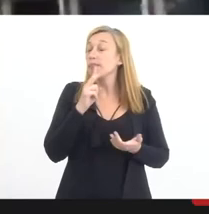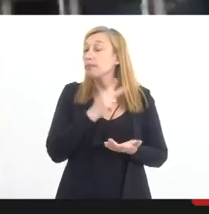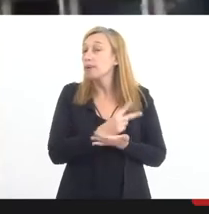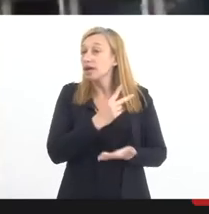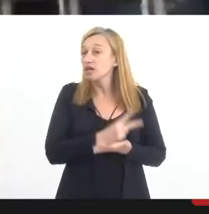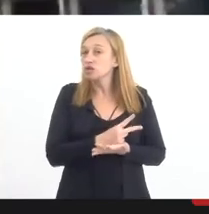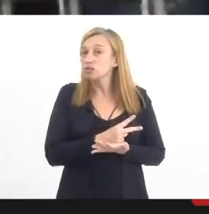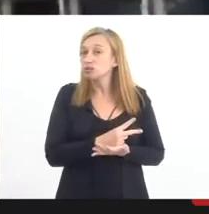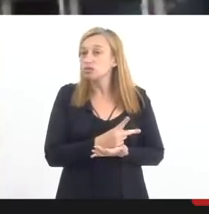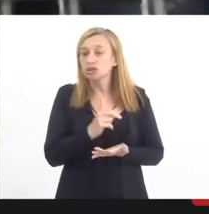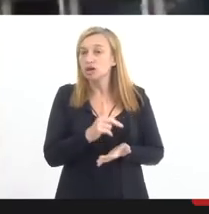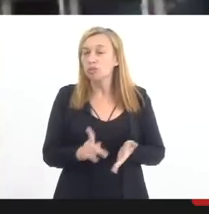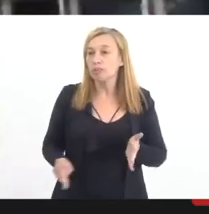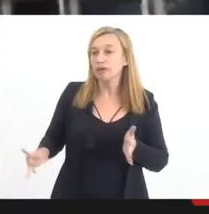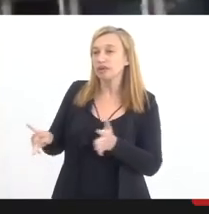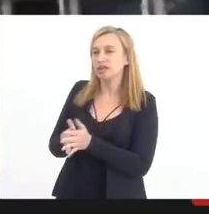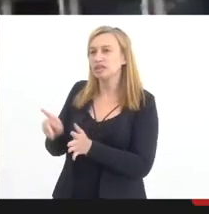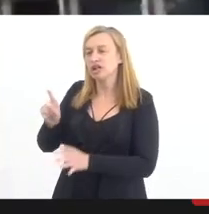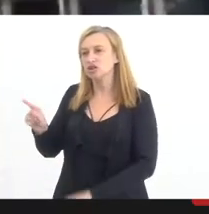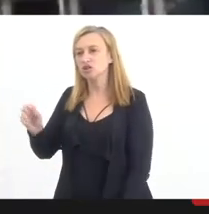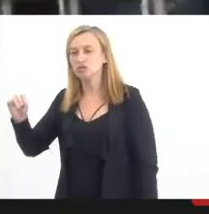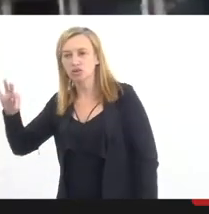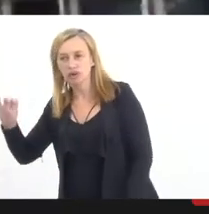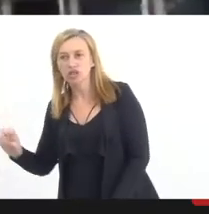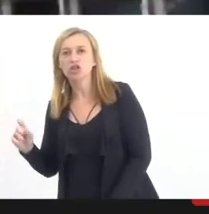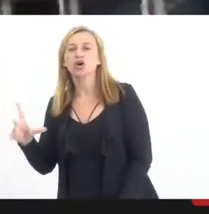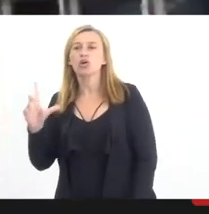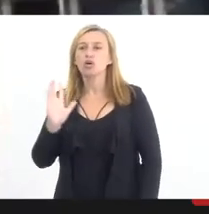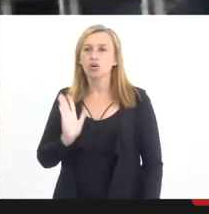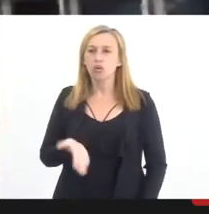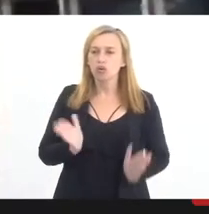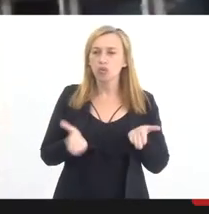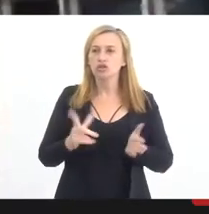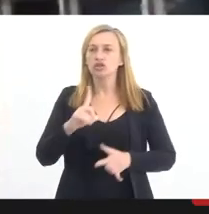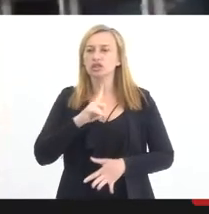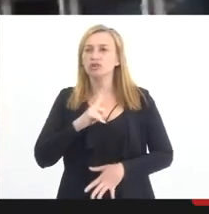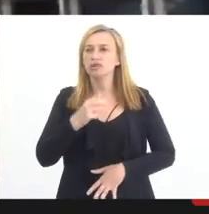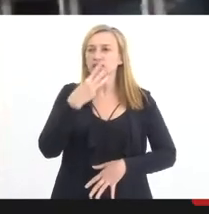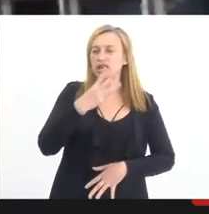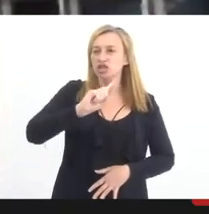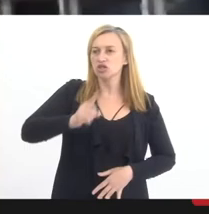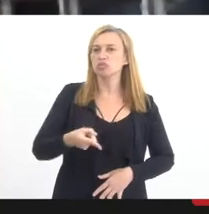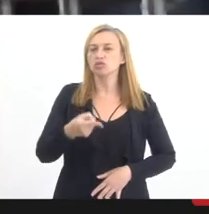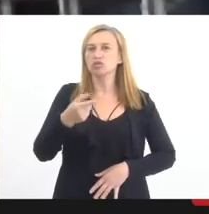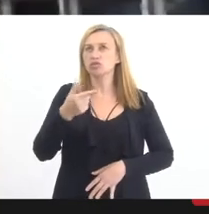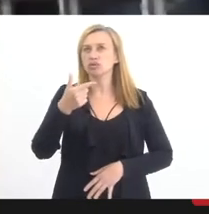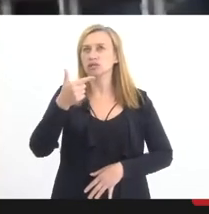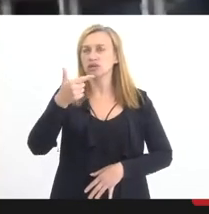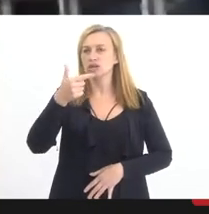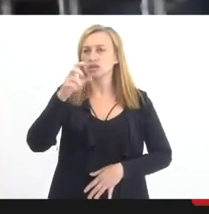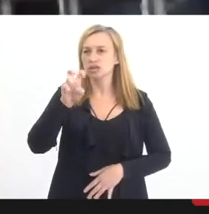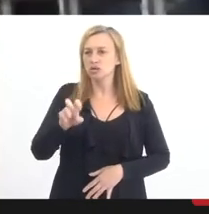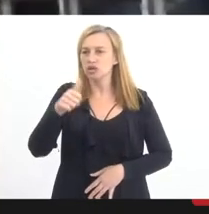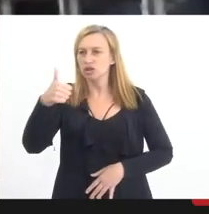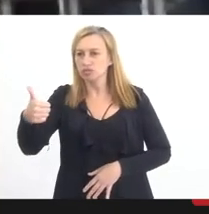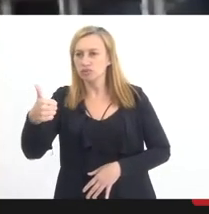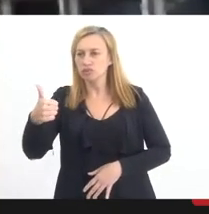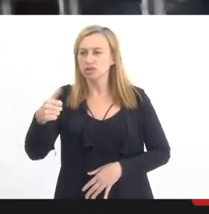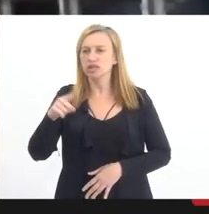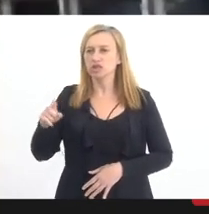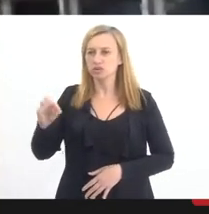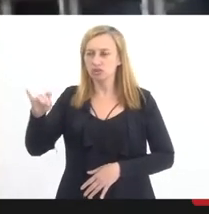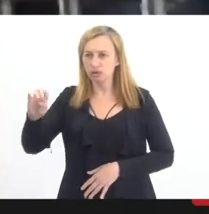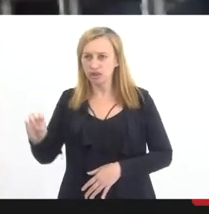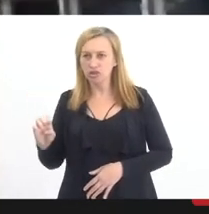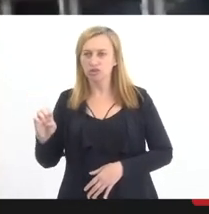não estando na Zona Oeste... Hoje nós temos 3.051 alunos moradores da Zona Oeste